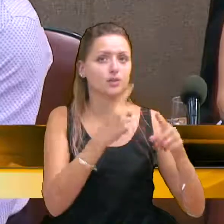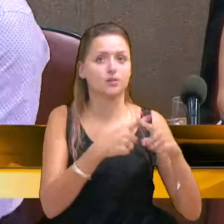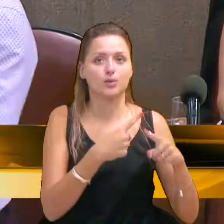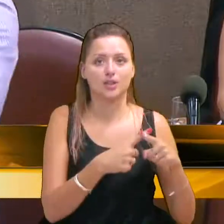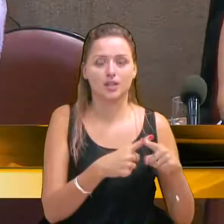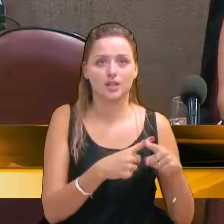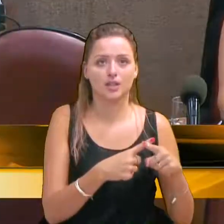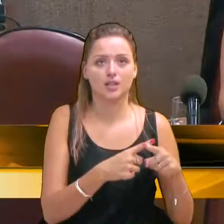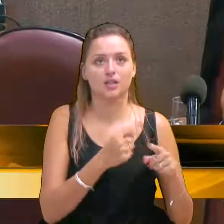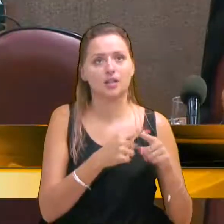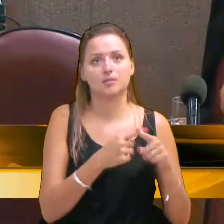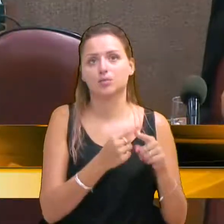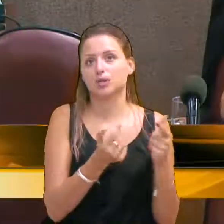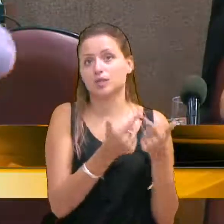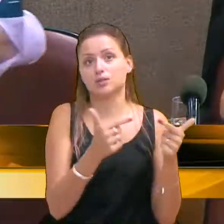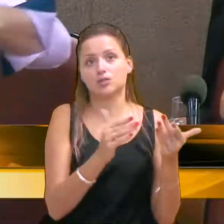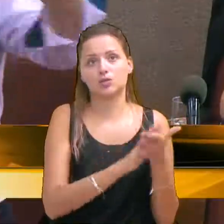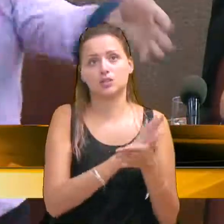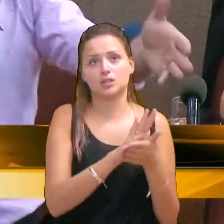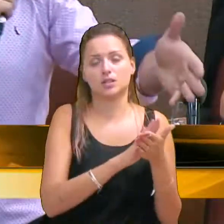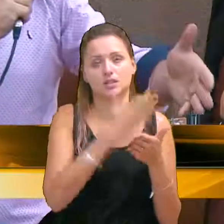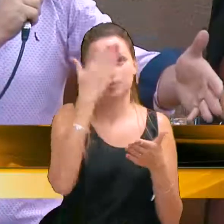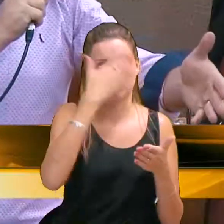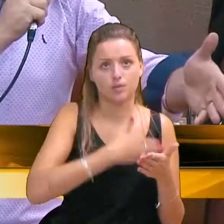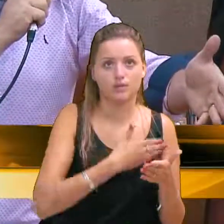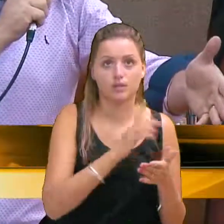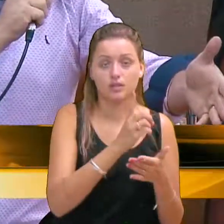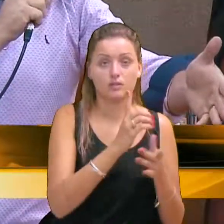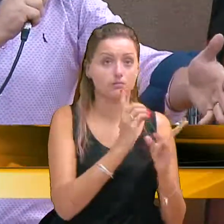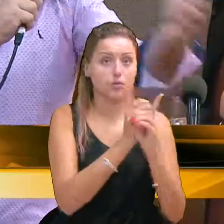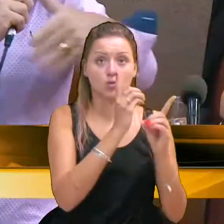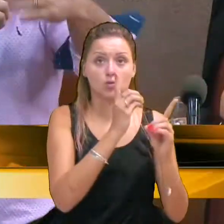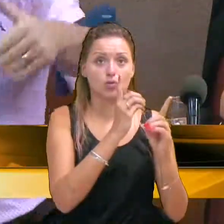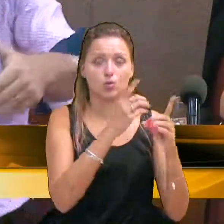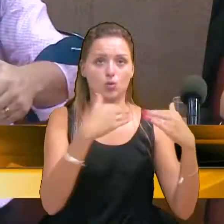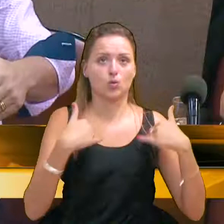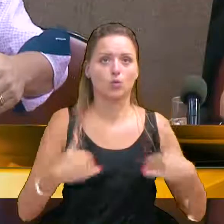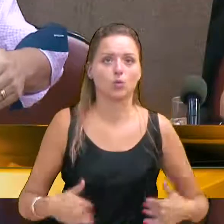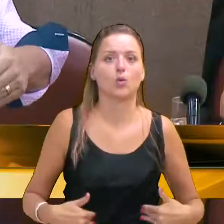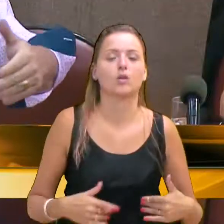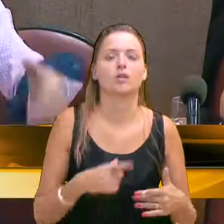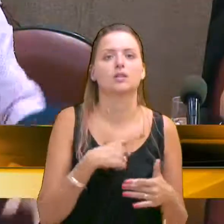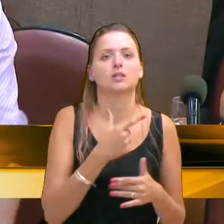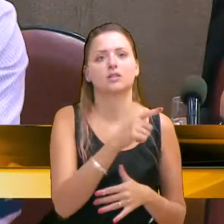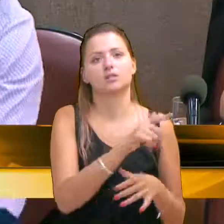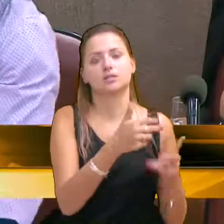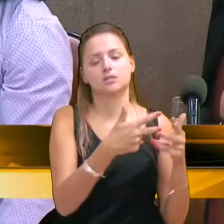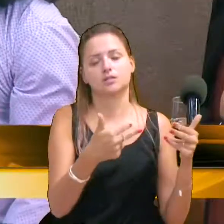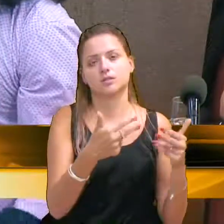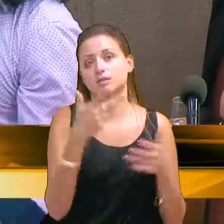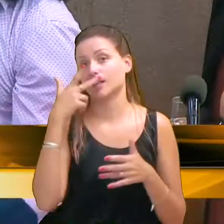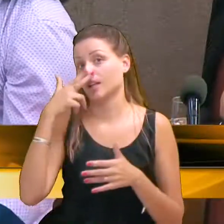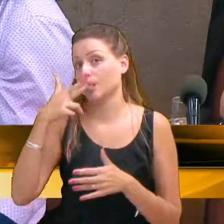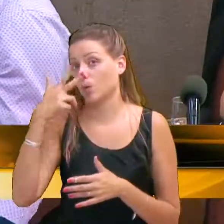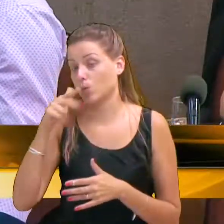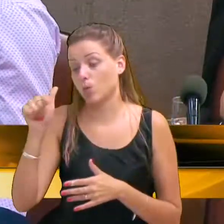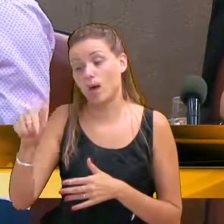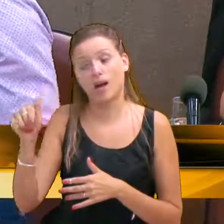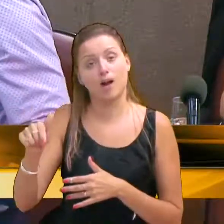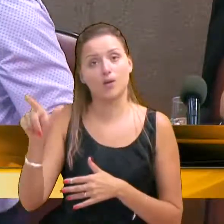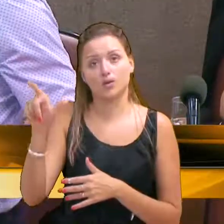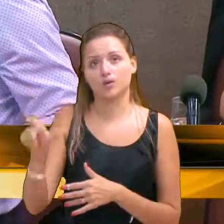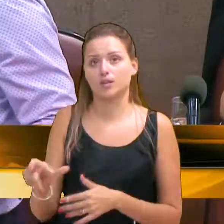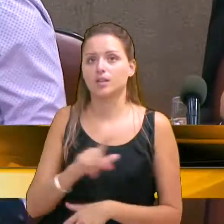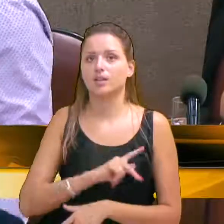Porque existiam outras evidências, não precisou o corpo dela aparecer. Outras evidências. E assim é o caso